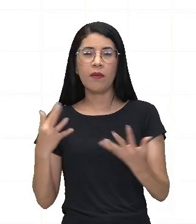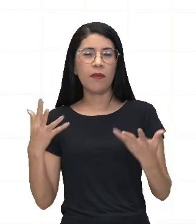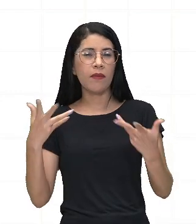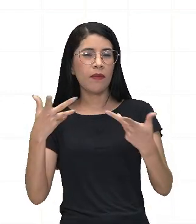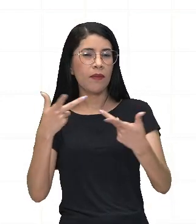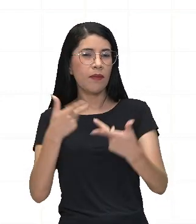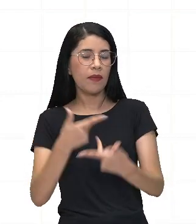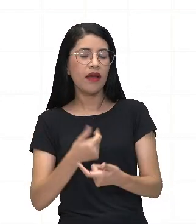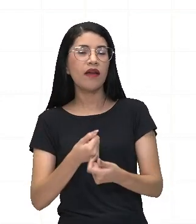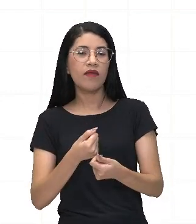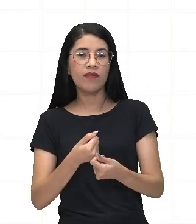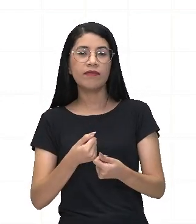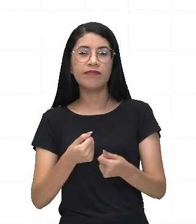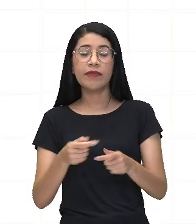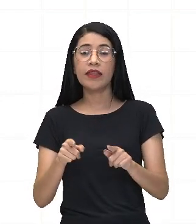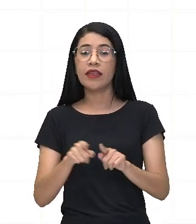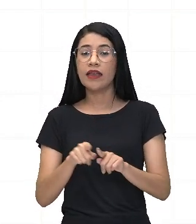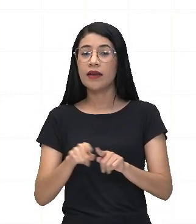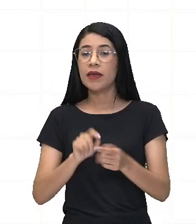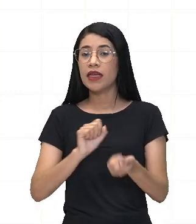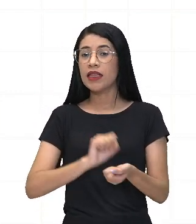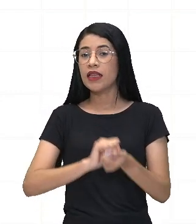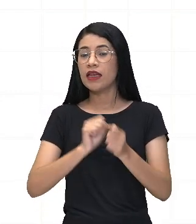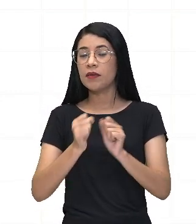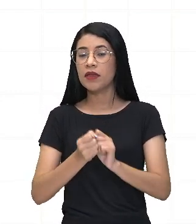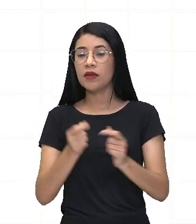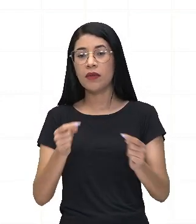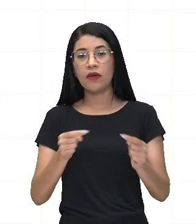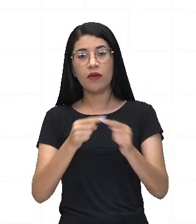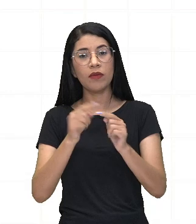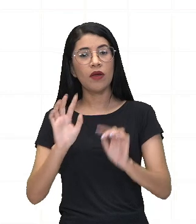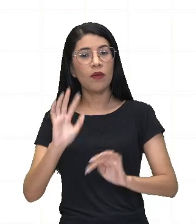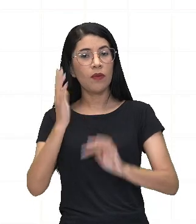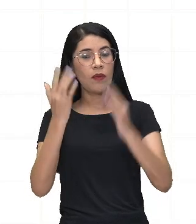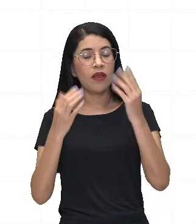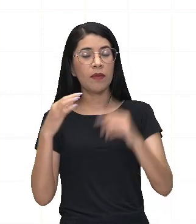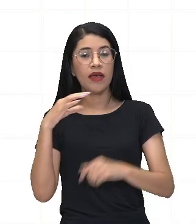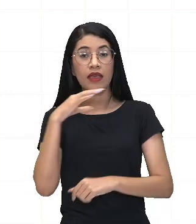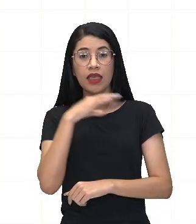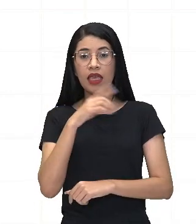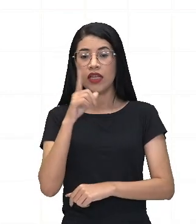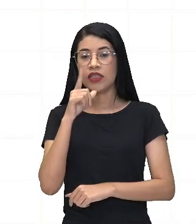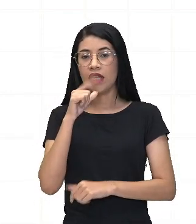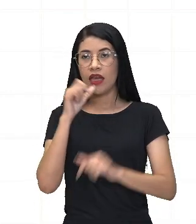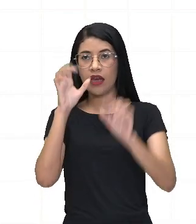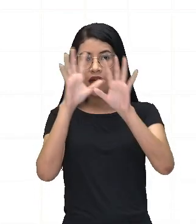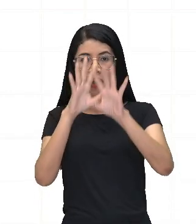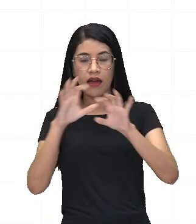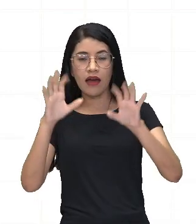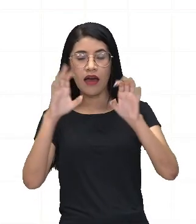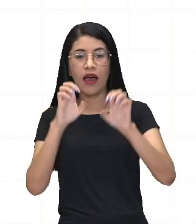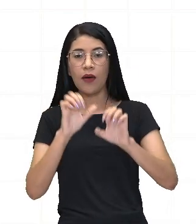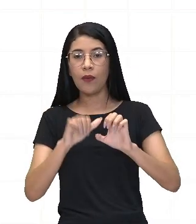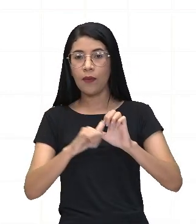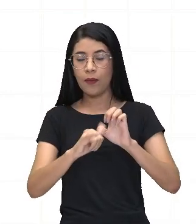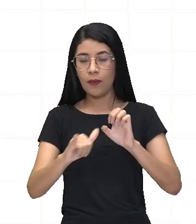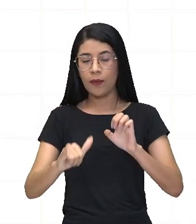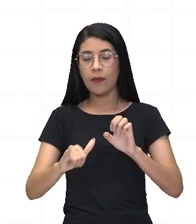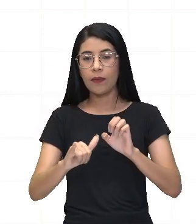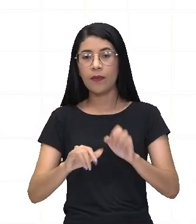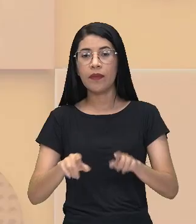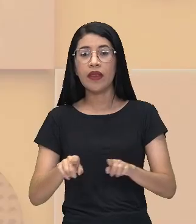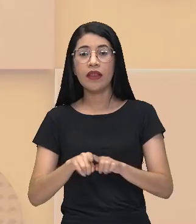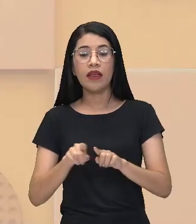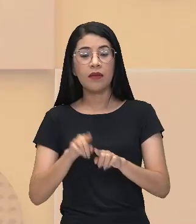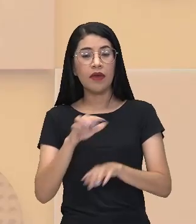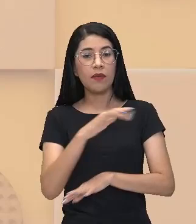exuberante, né, que está adaptada a um clima quente e úmido, né, que é o clima equatorial, né, é uma